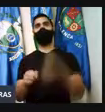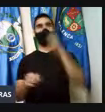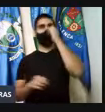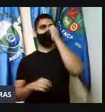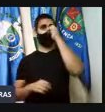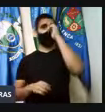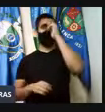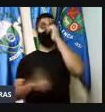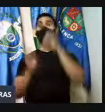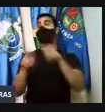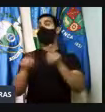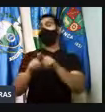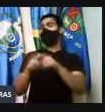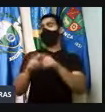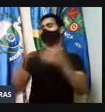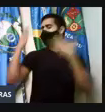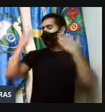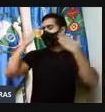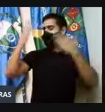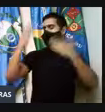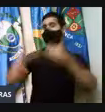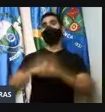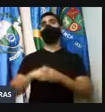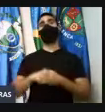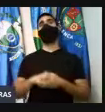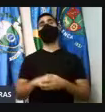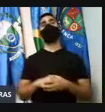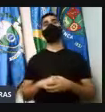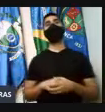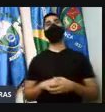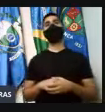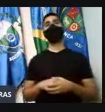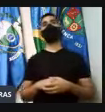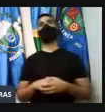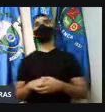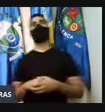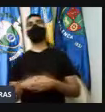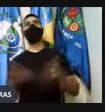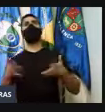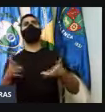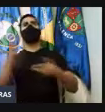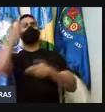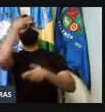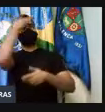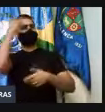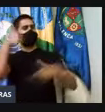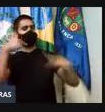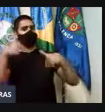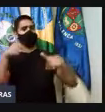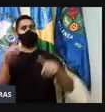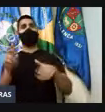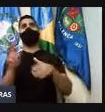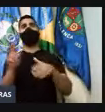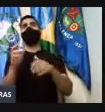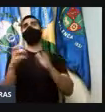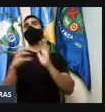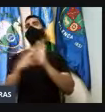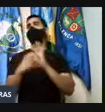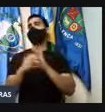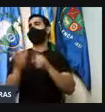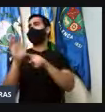antes de tudo, agradecer a todos os funcionários da casa que ajudaram